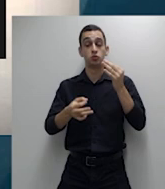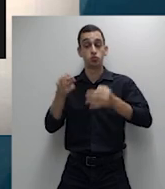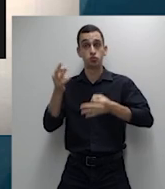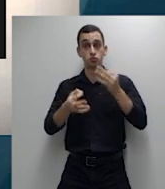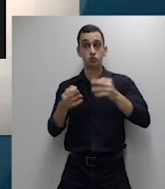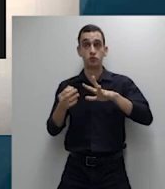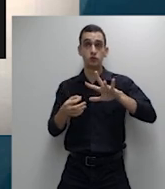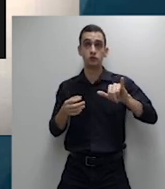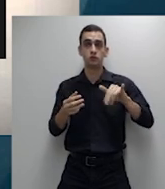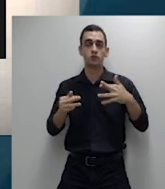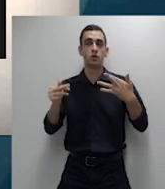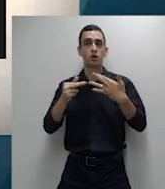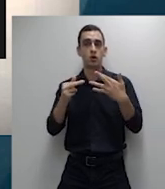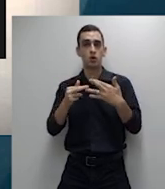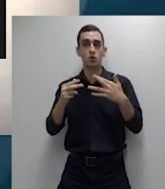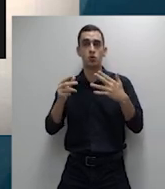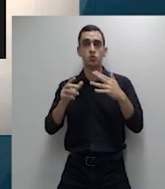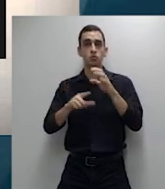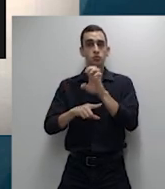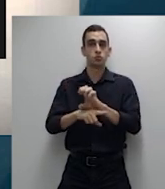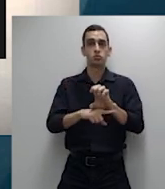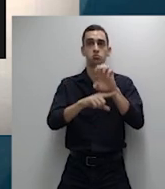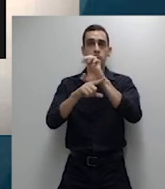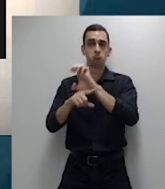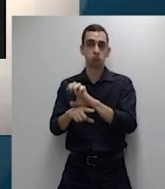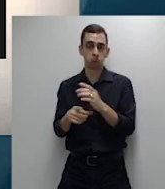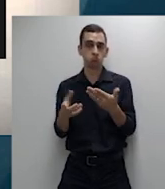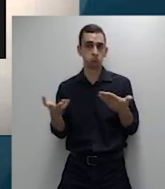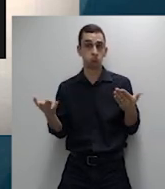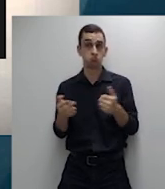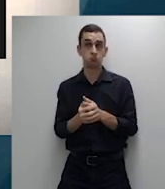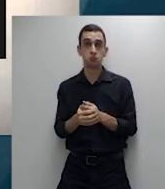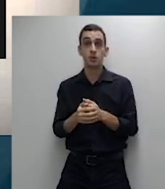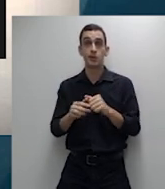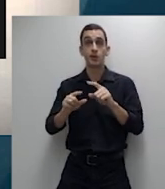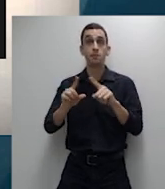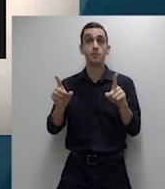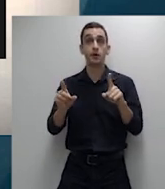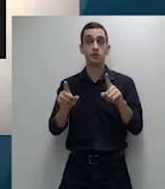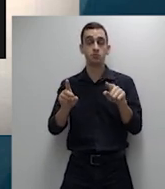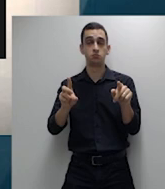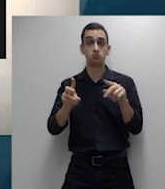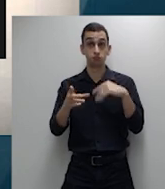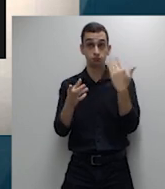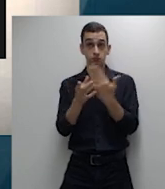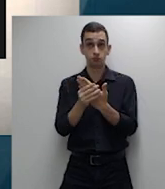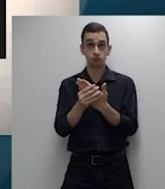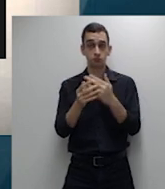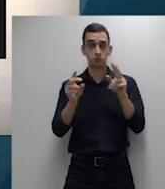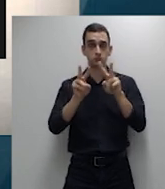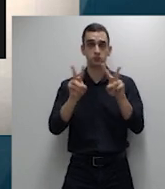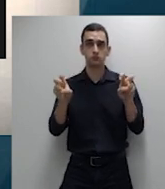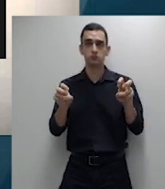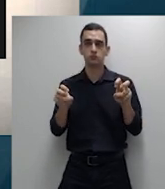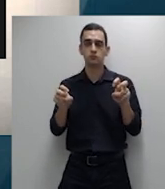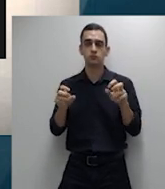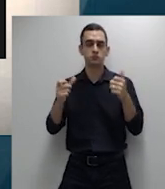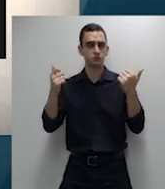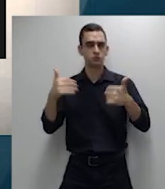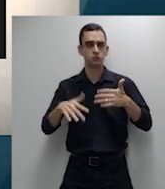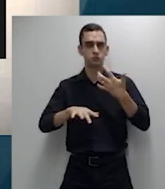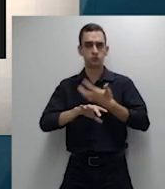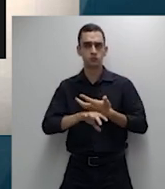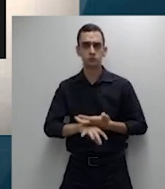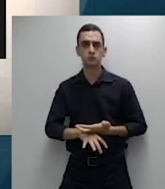recursal Estadual avançando entretanto para o mérito concluir e até escuro